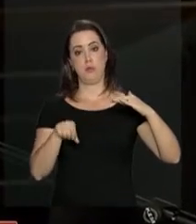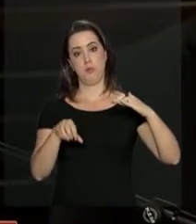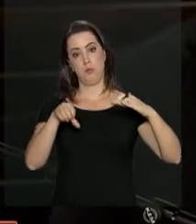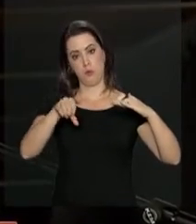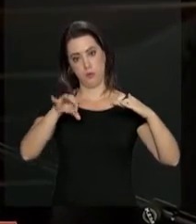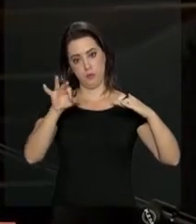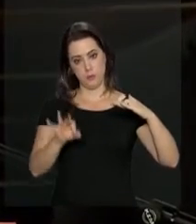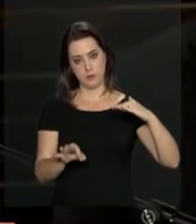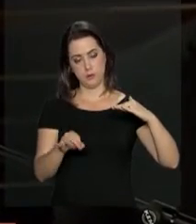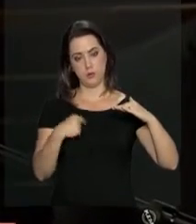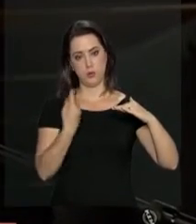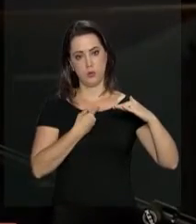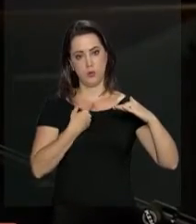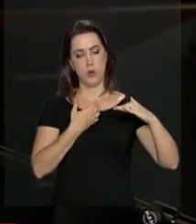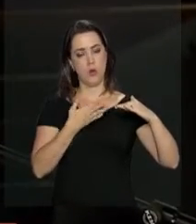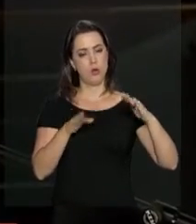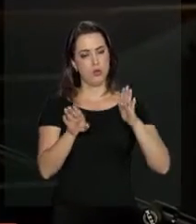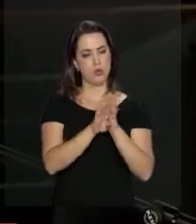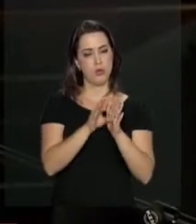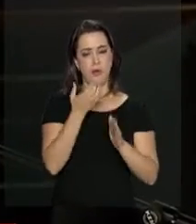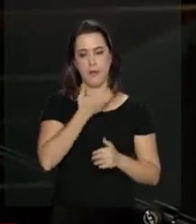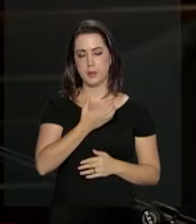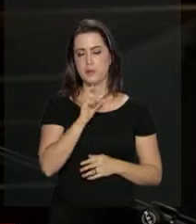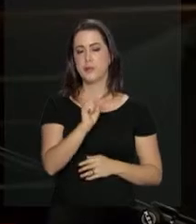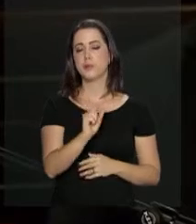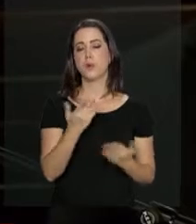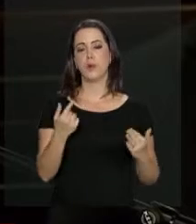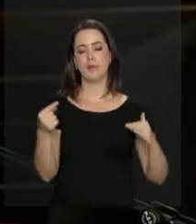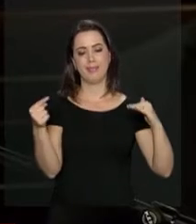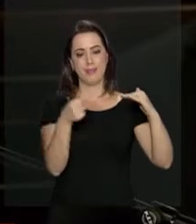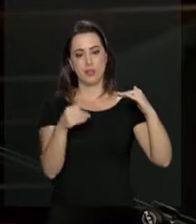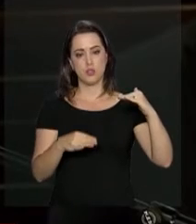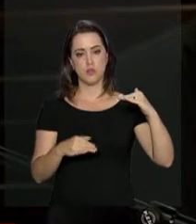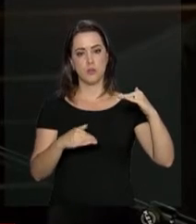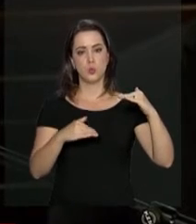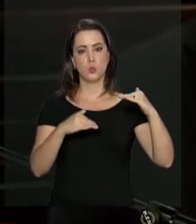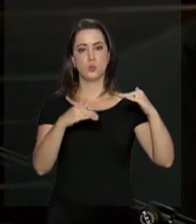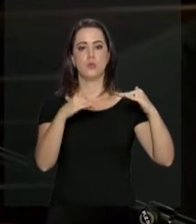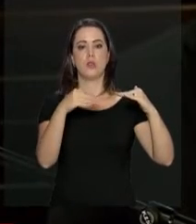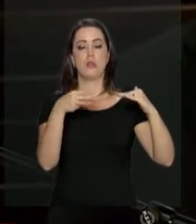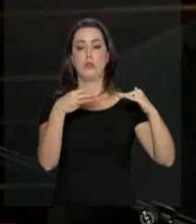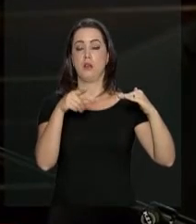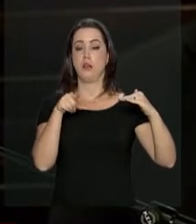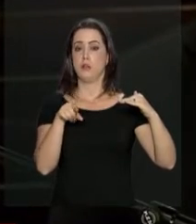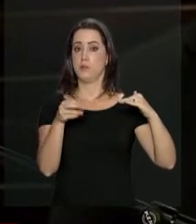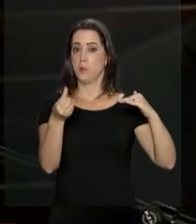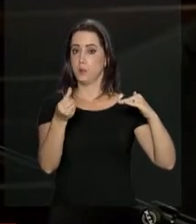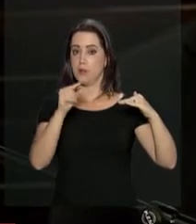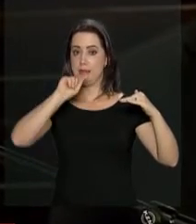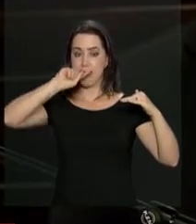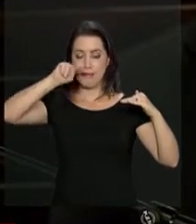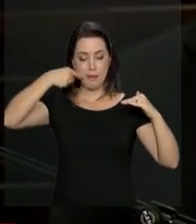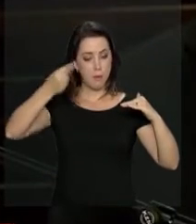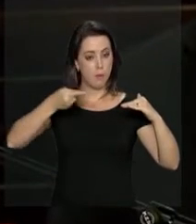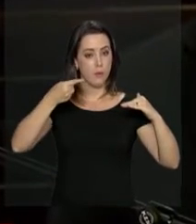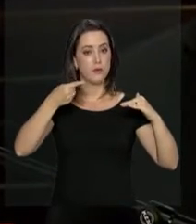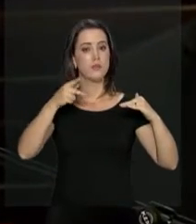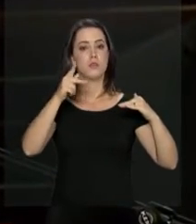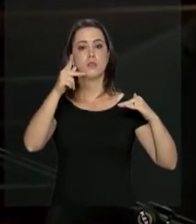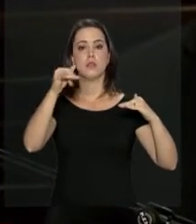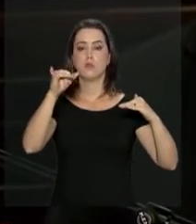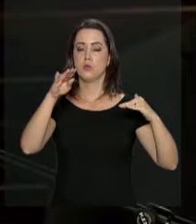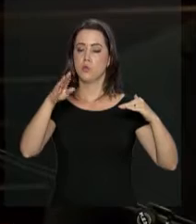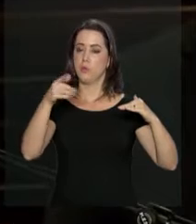subimos em maio chegamos em dezembro com o pib negativo ainda mais de 3.600 melhorou e sequencialmente em